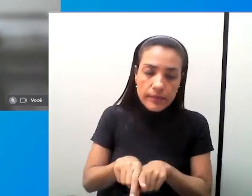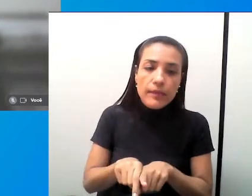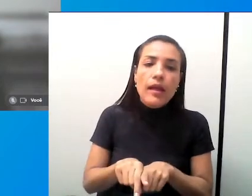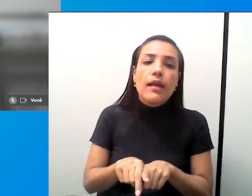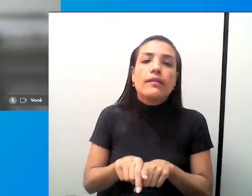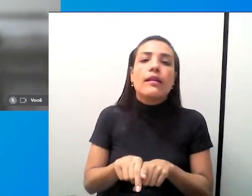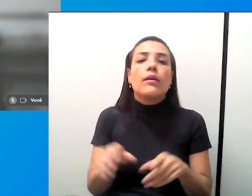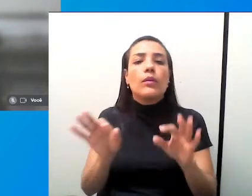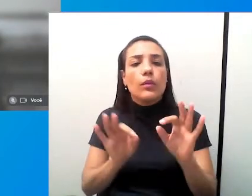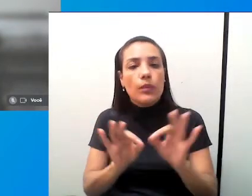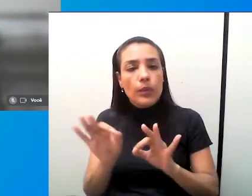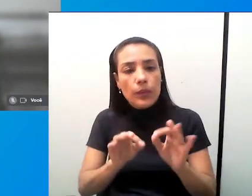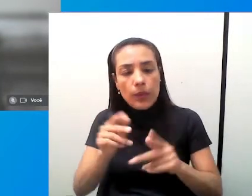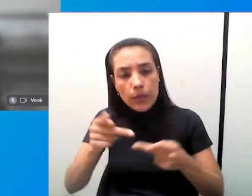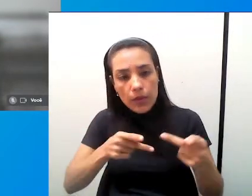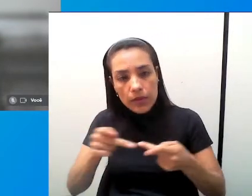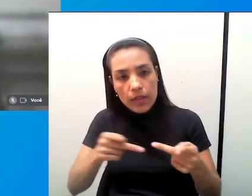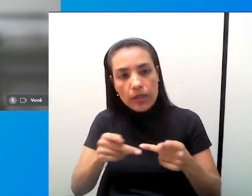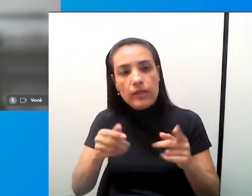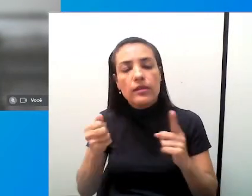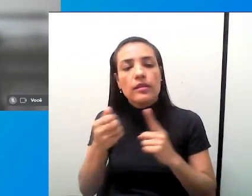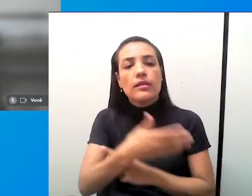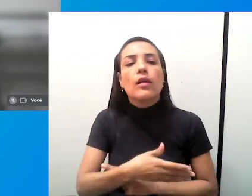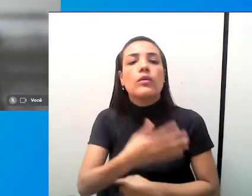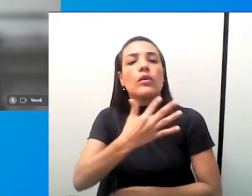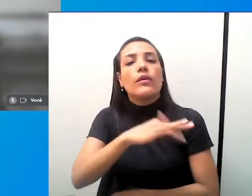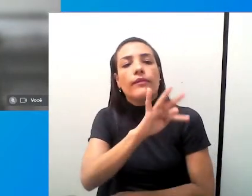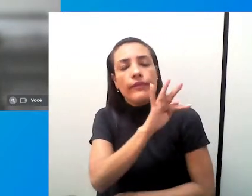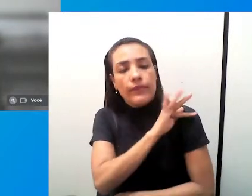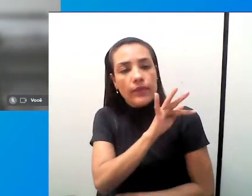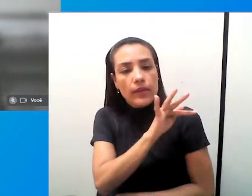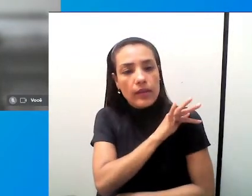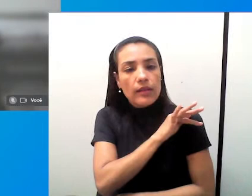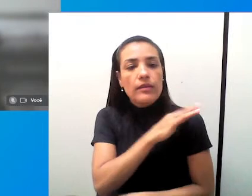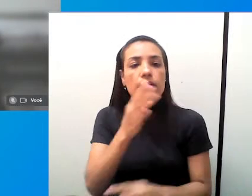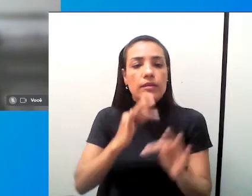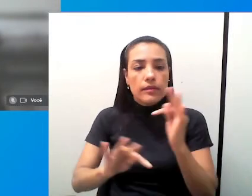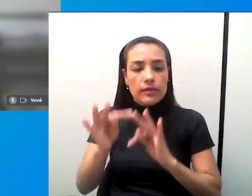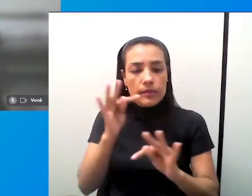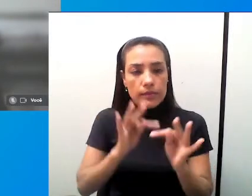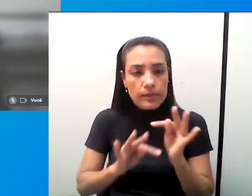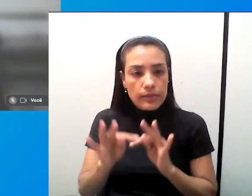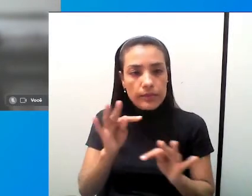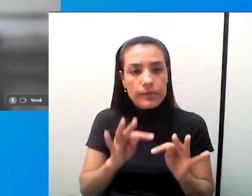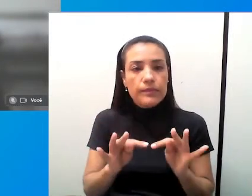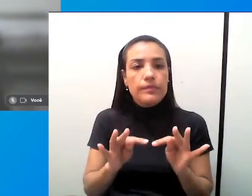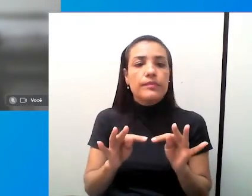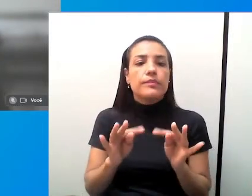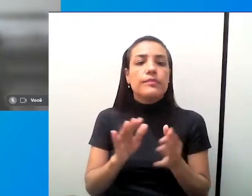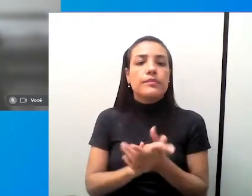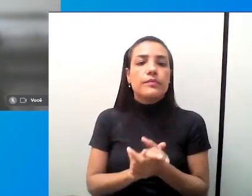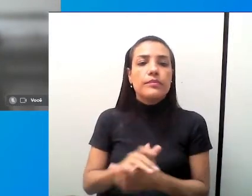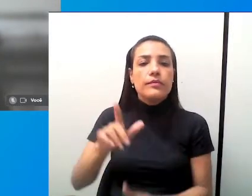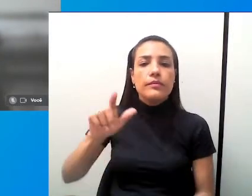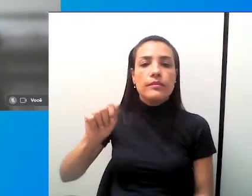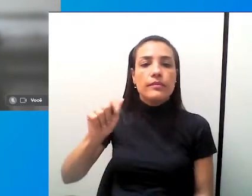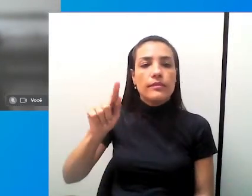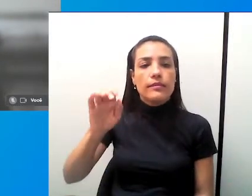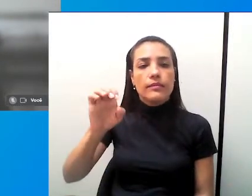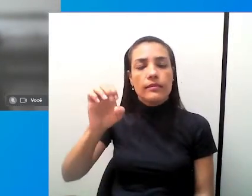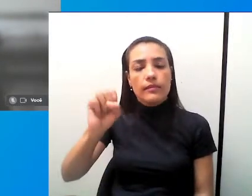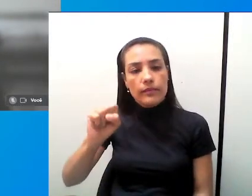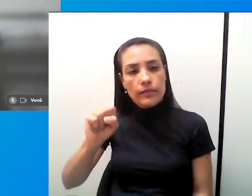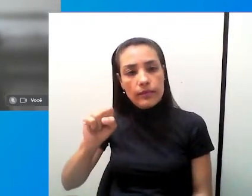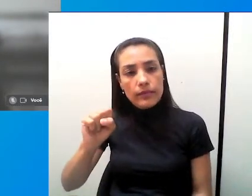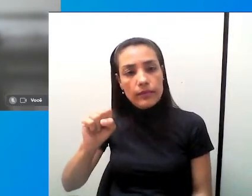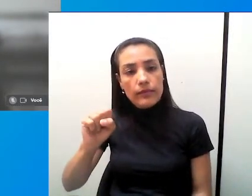extensão no curso superior de tecnologia em gestão do agronegócio do campus Lages, do Instituto Federal de